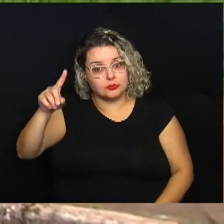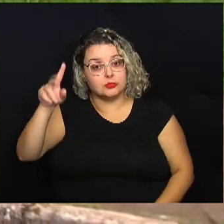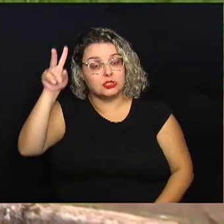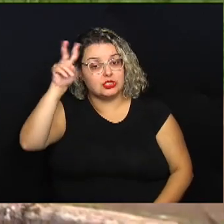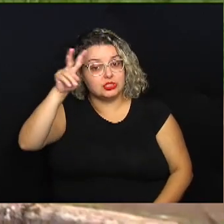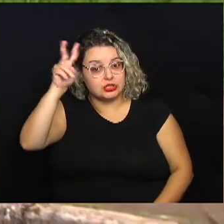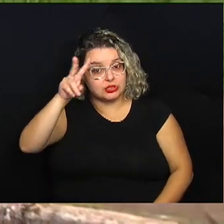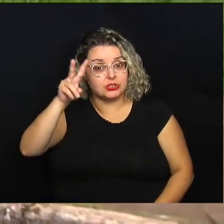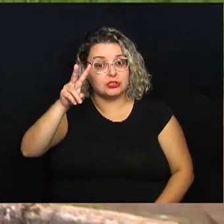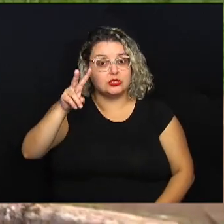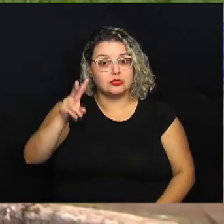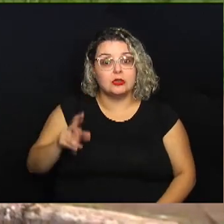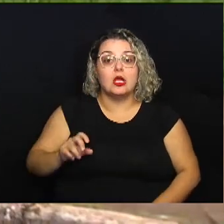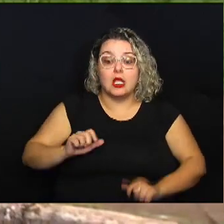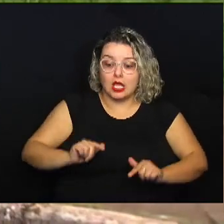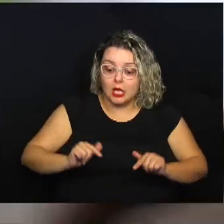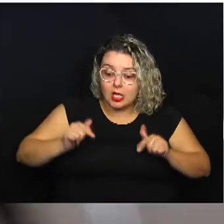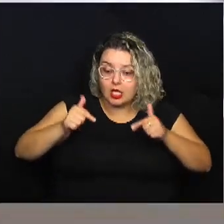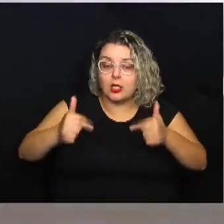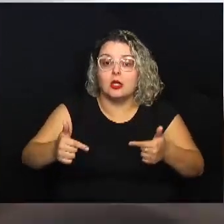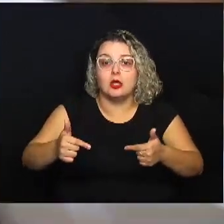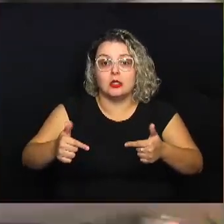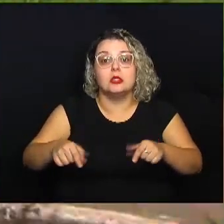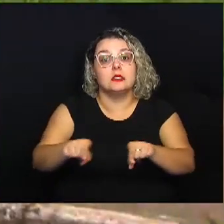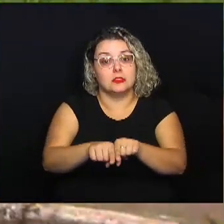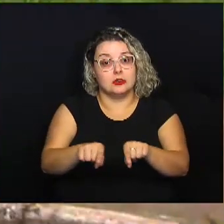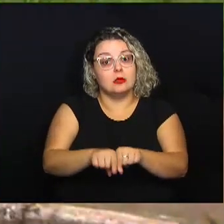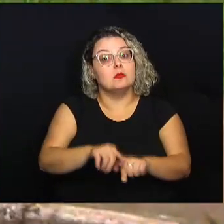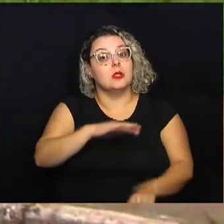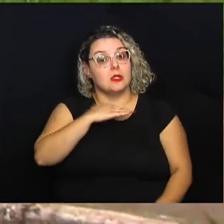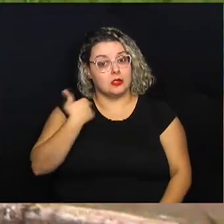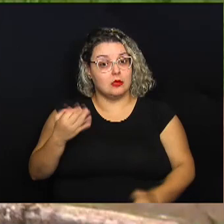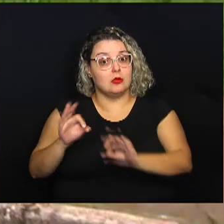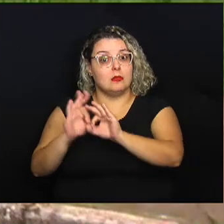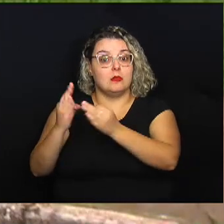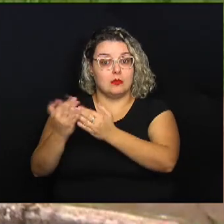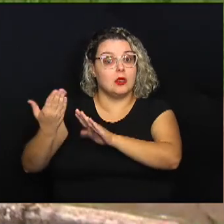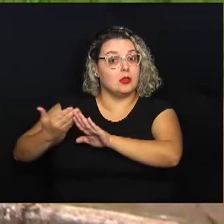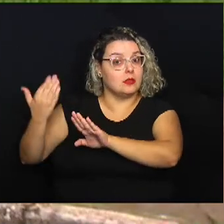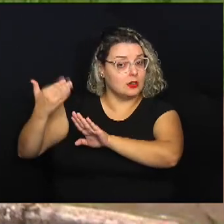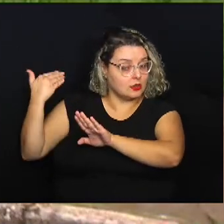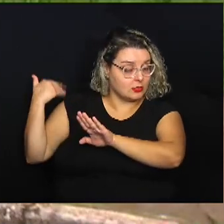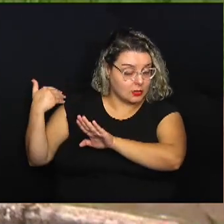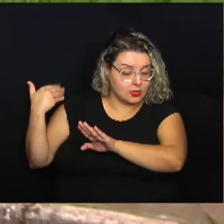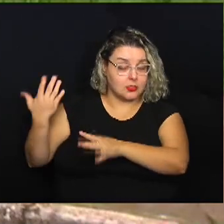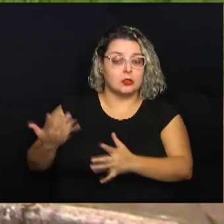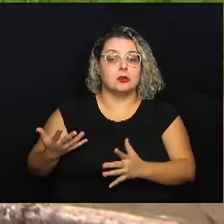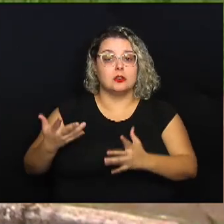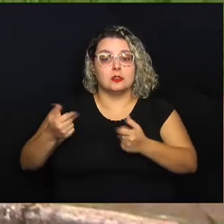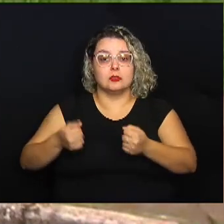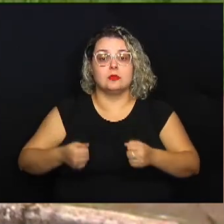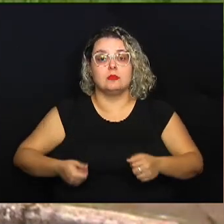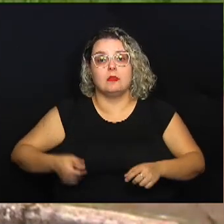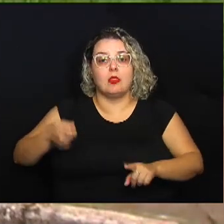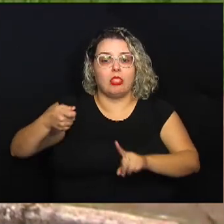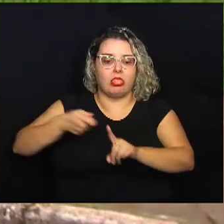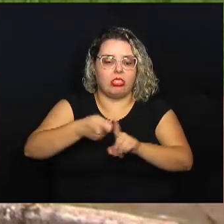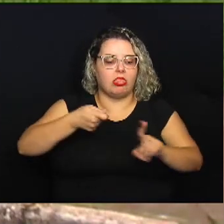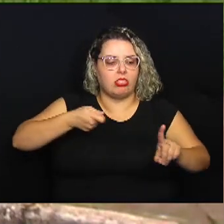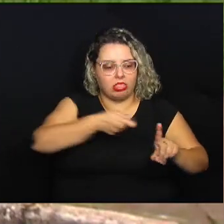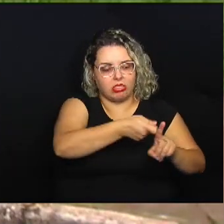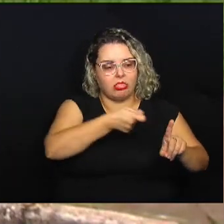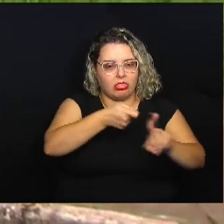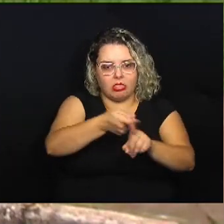e relembrar a luta, né? A morte dos nossos parentes, daqueles que foram assassinados, né?